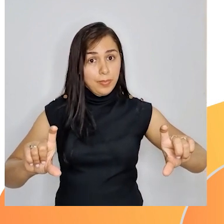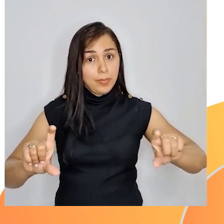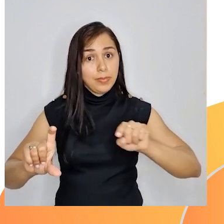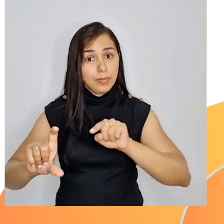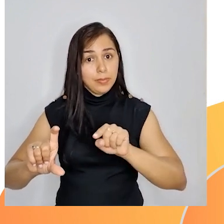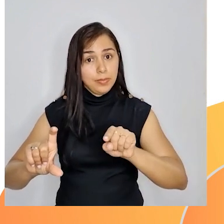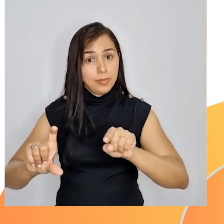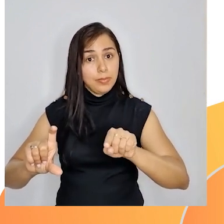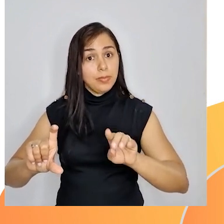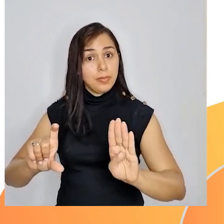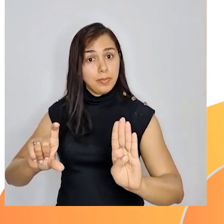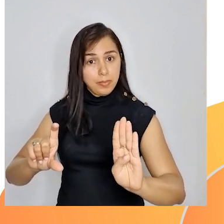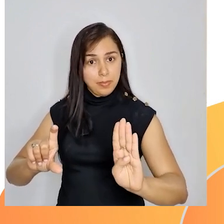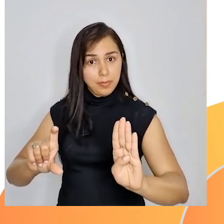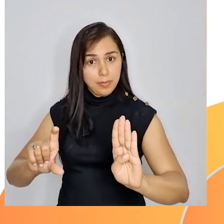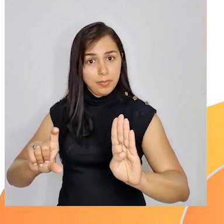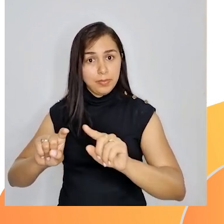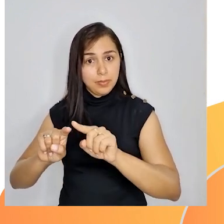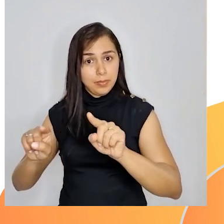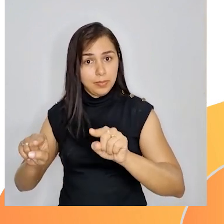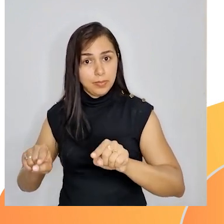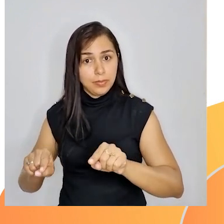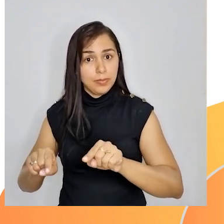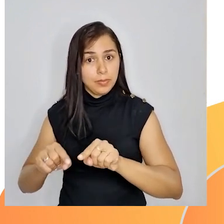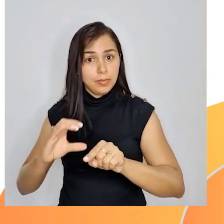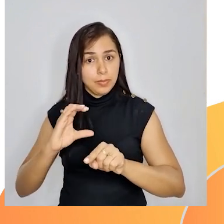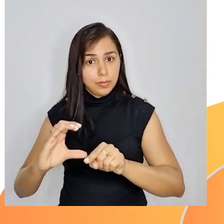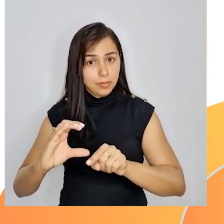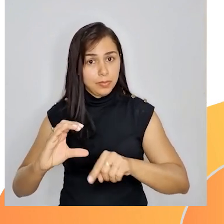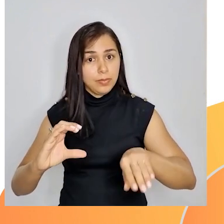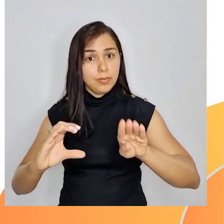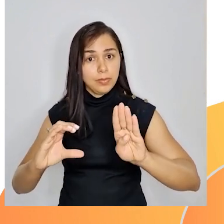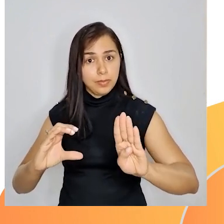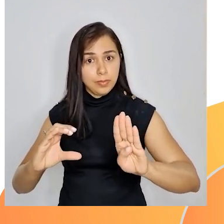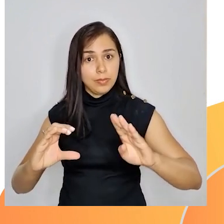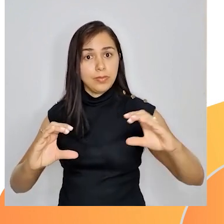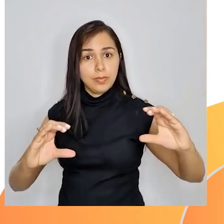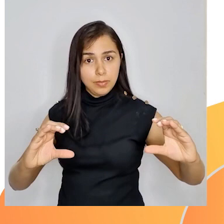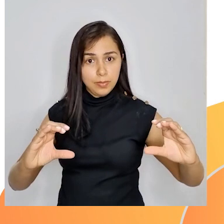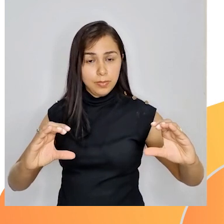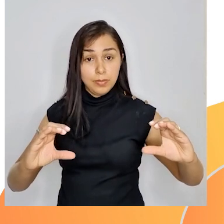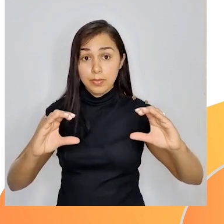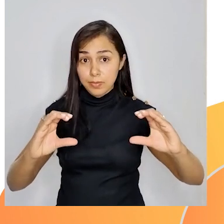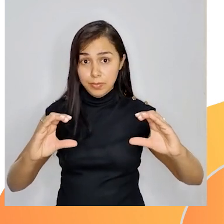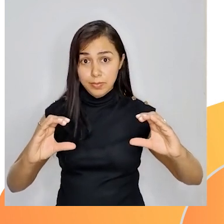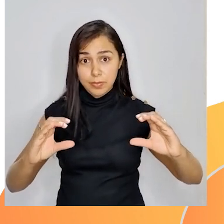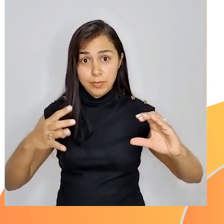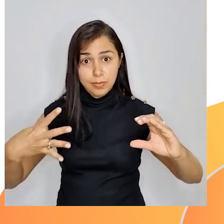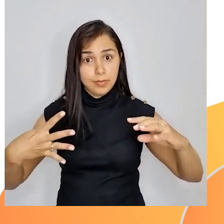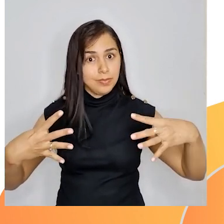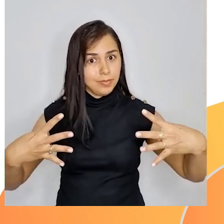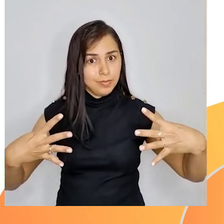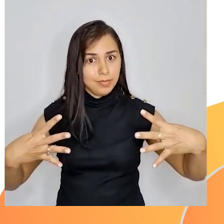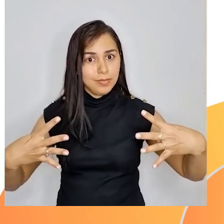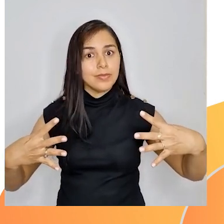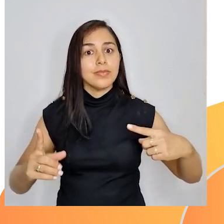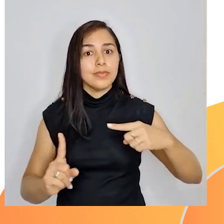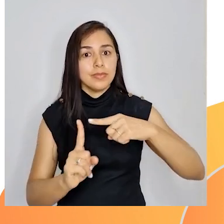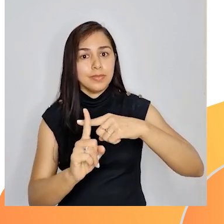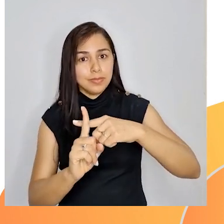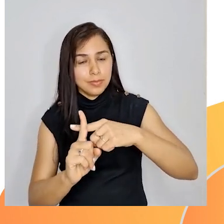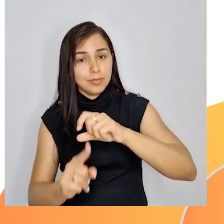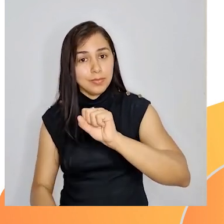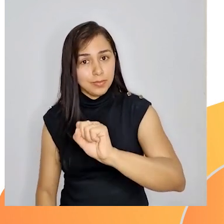é b e ele é c e c Então eu tenho que somar 2c e um B se o b é 7